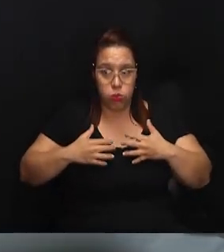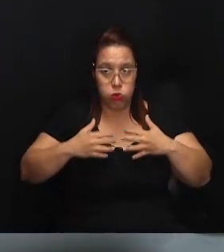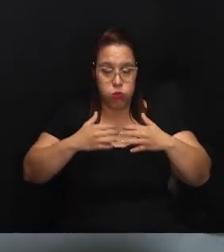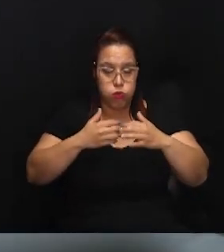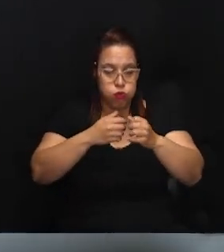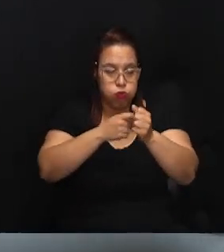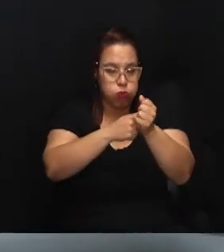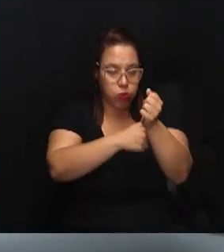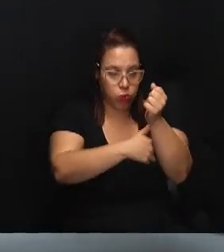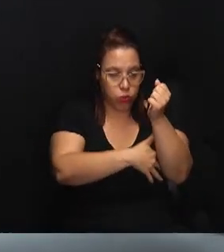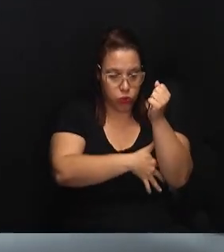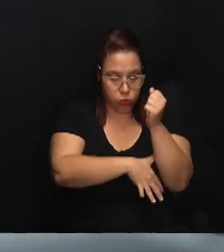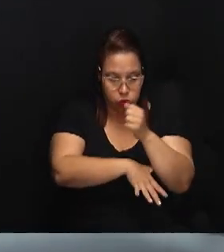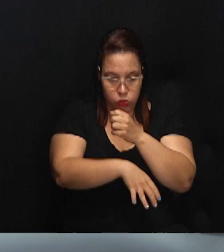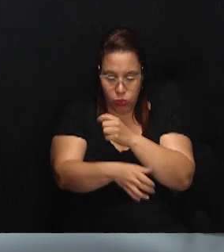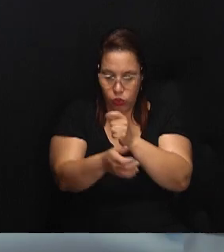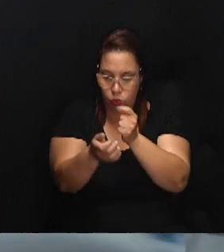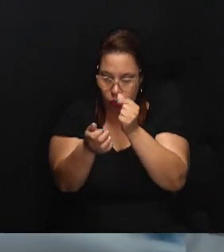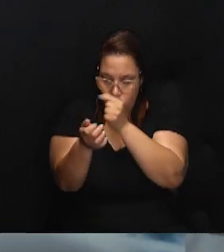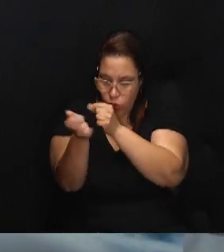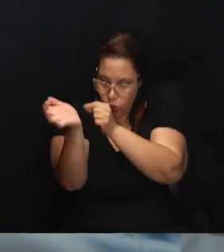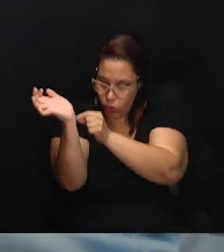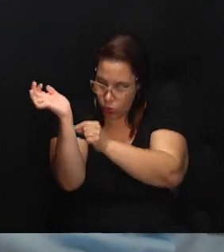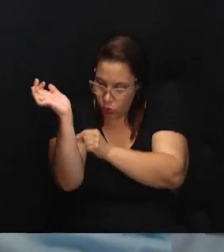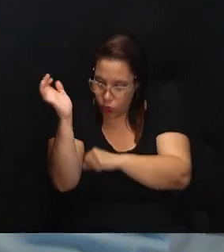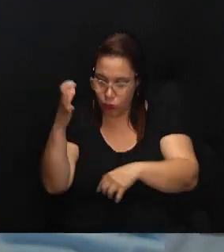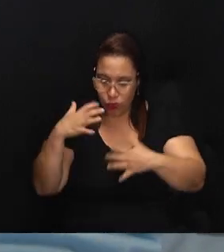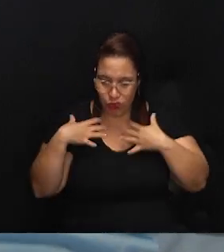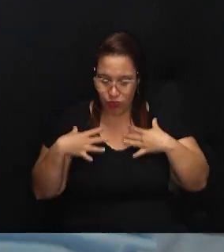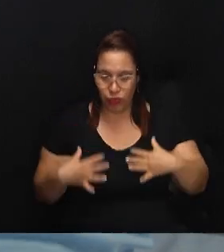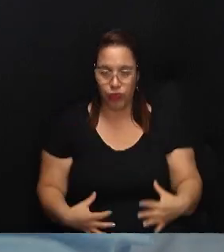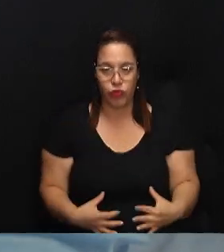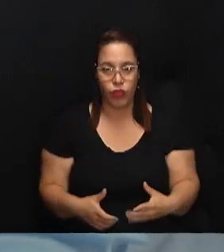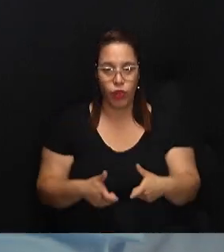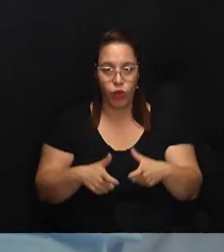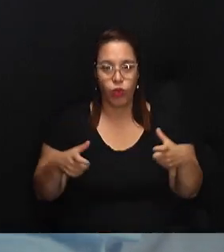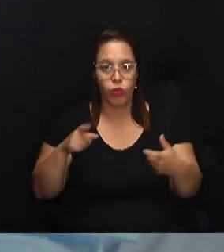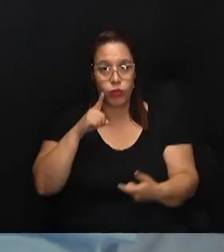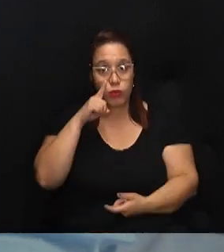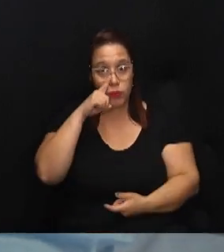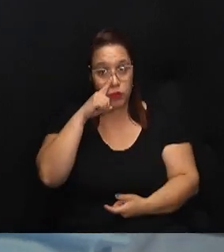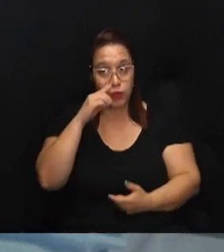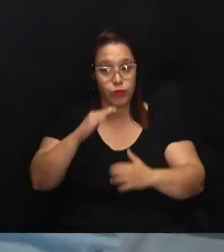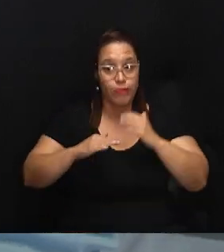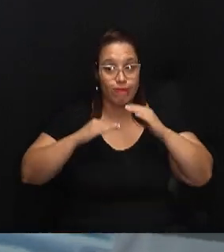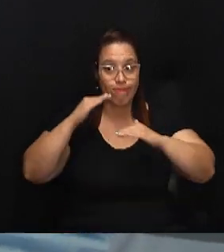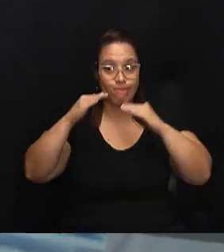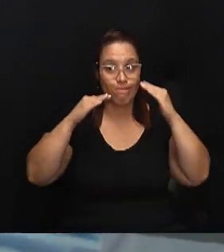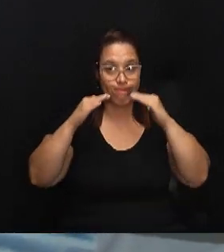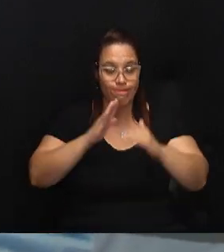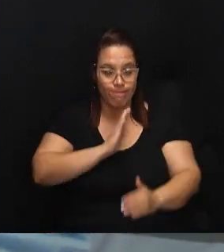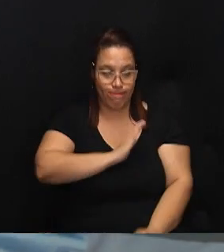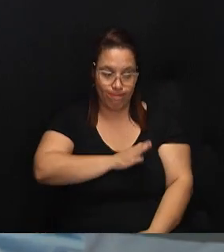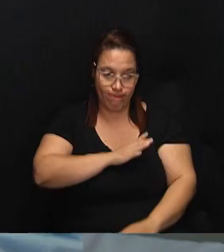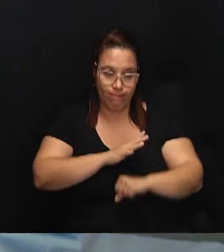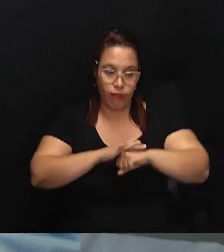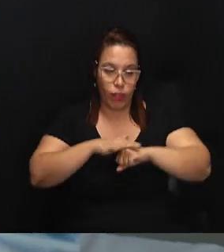caixa pulmonar e entrar na corrente sanguínea. Quando essas partículas entram no corpo, aumenta o risco